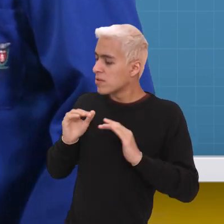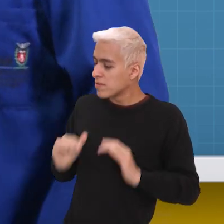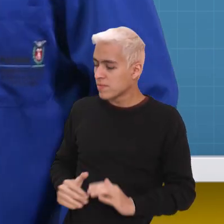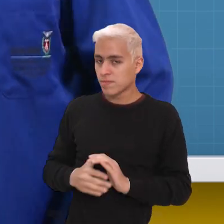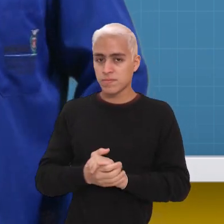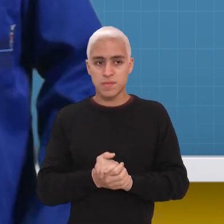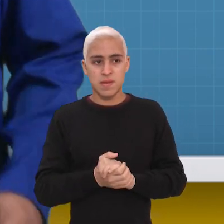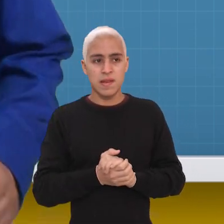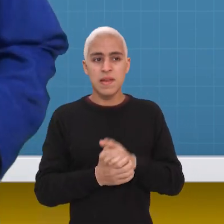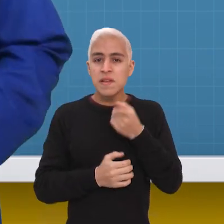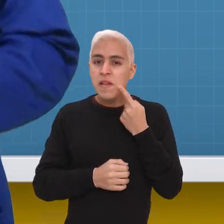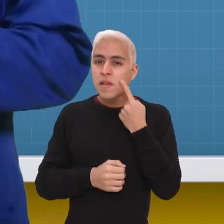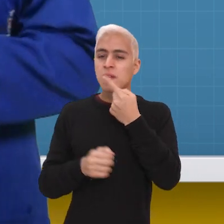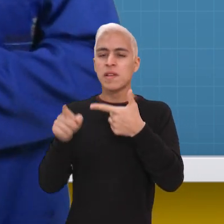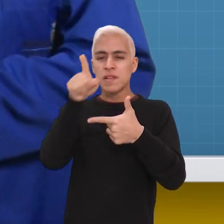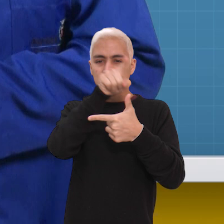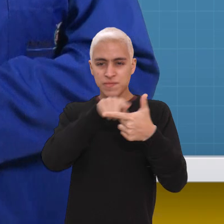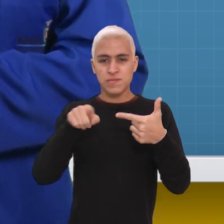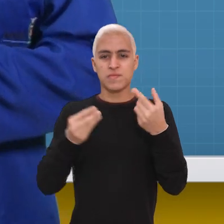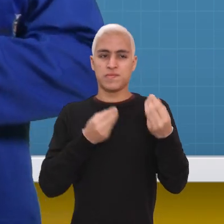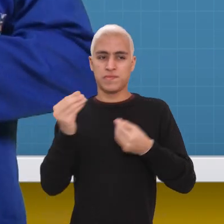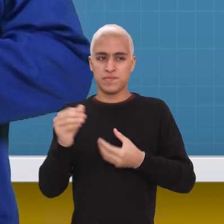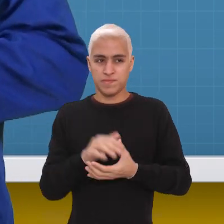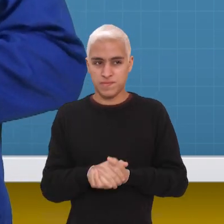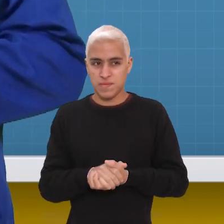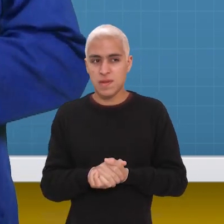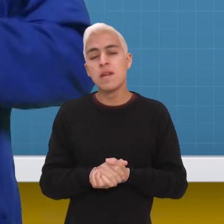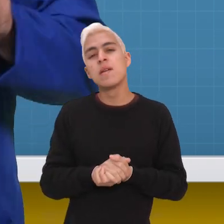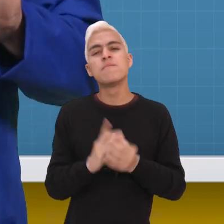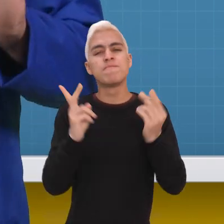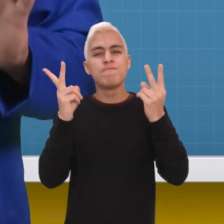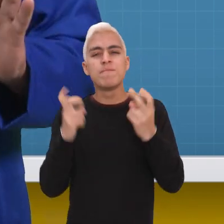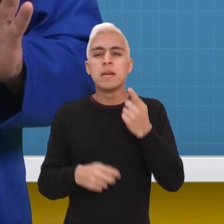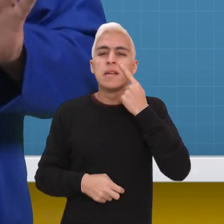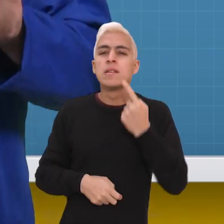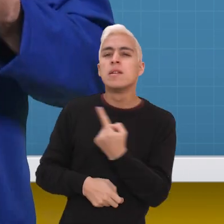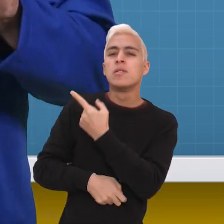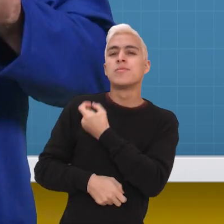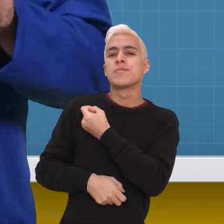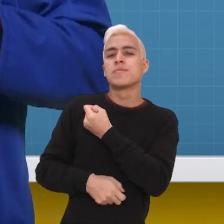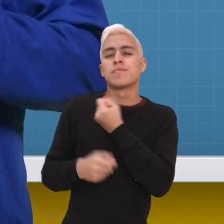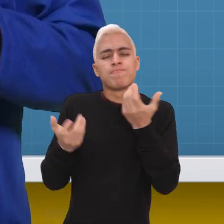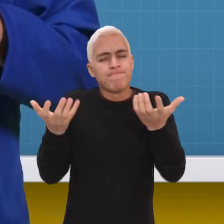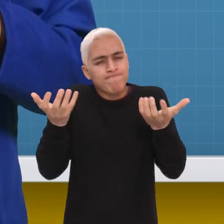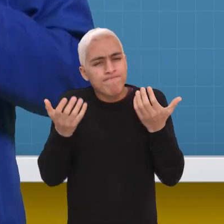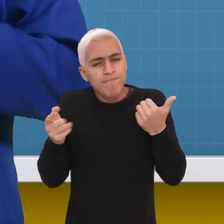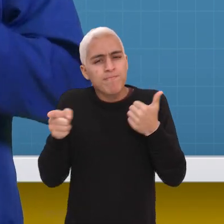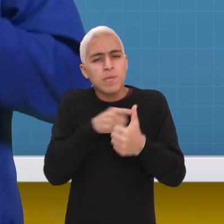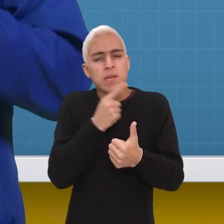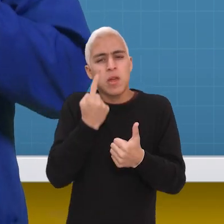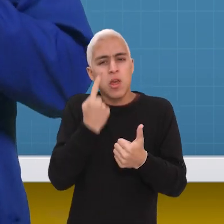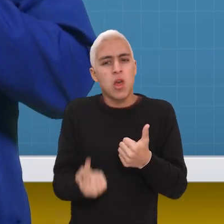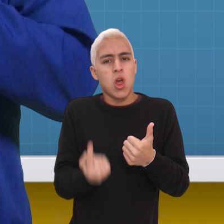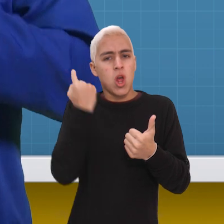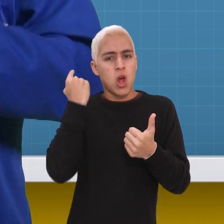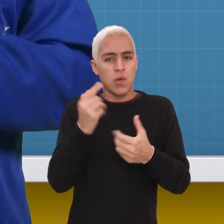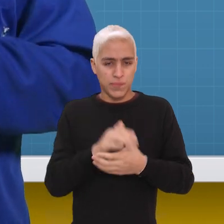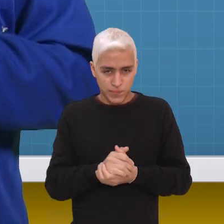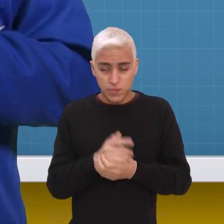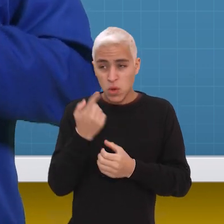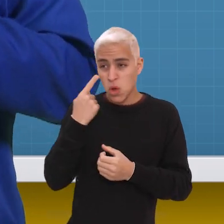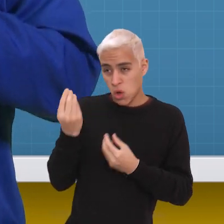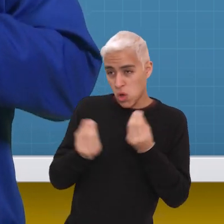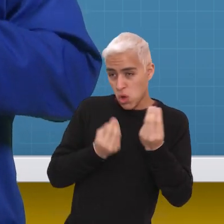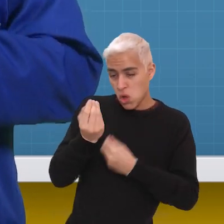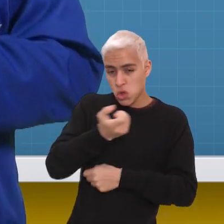também, né? Então vamos dividir 1.200 por 3. Percebam estes valores. Eu quero que vocês primeiro olhem os